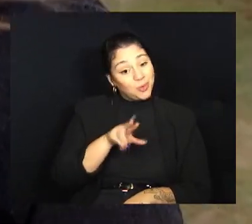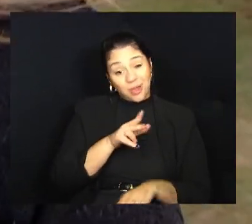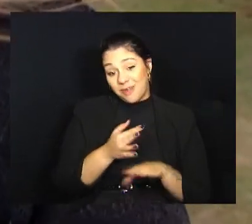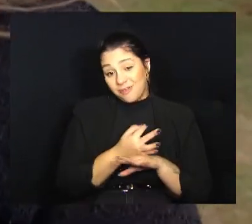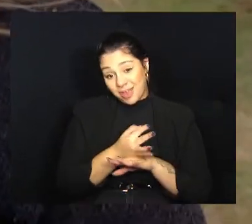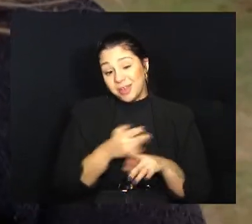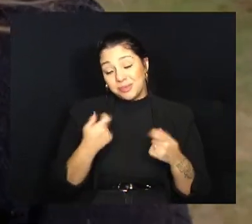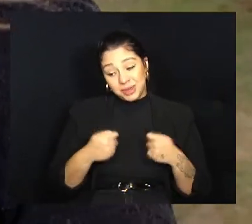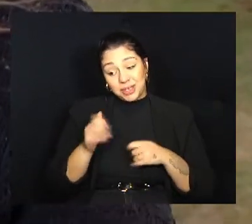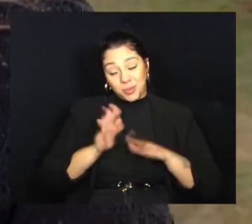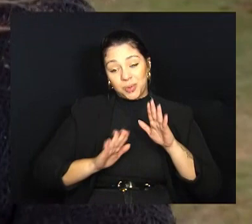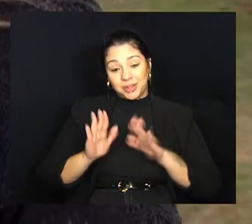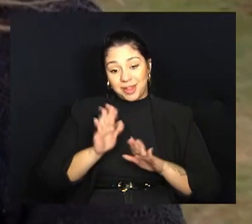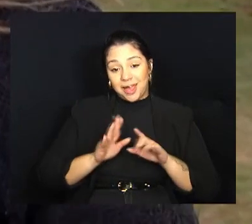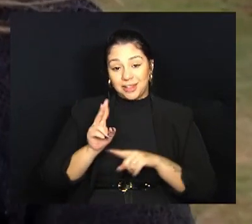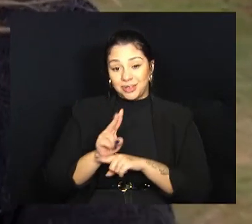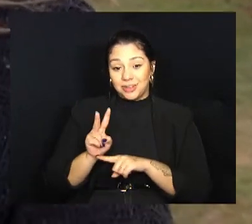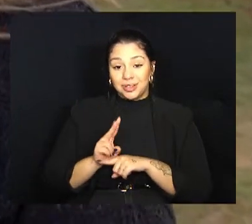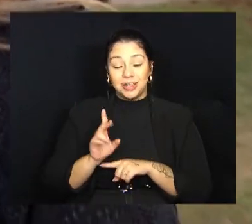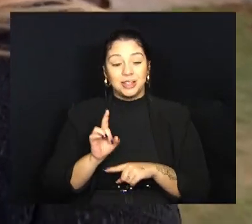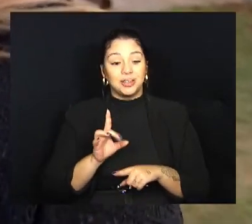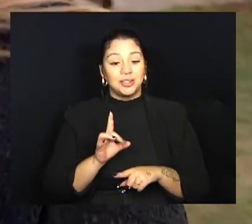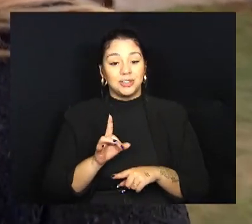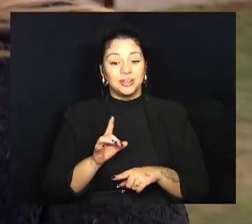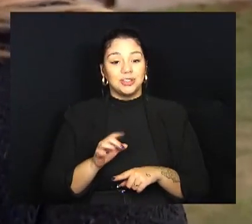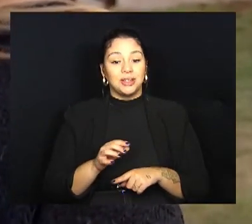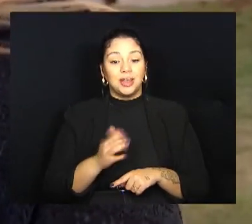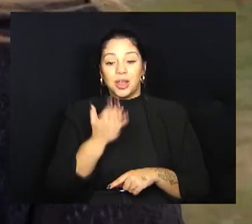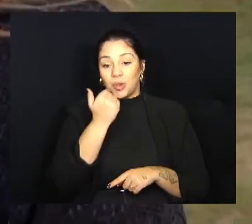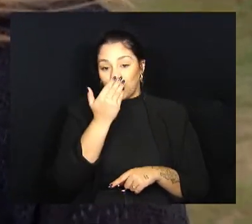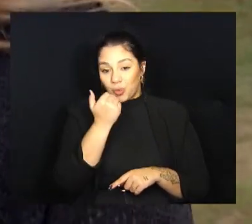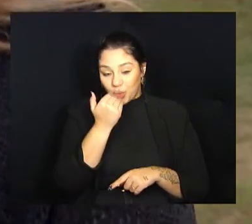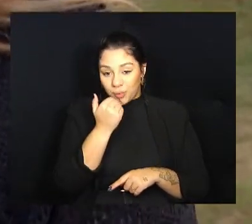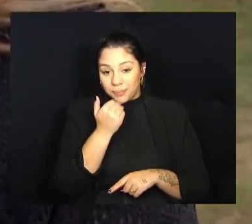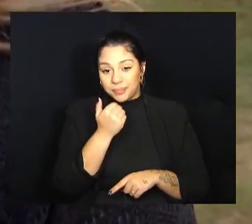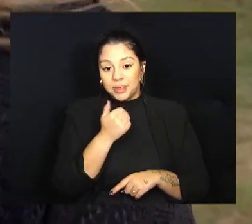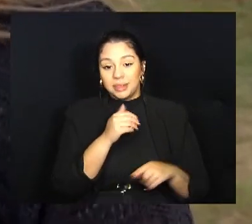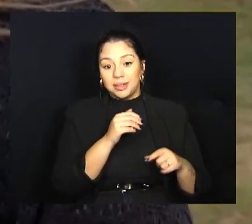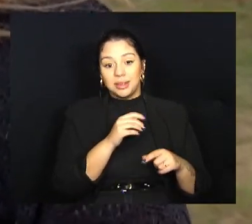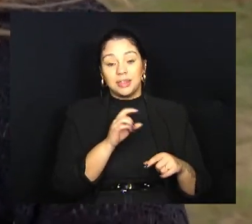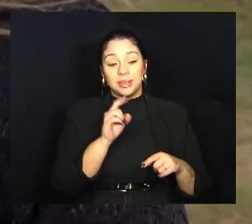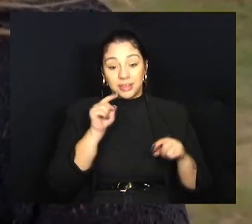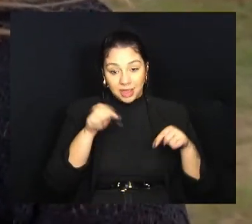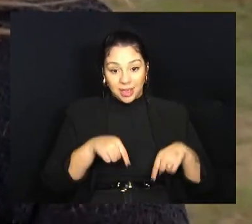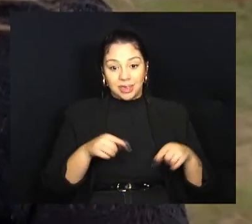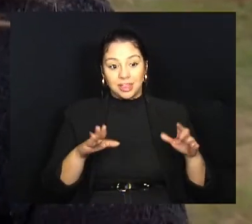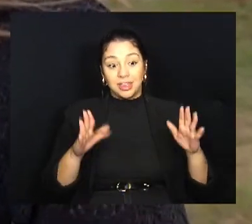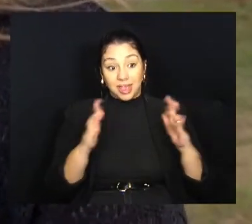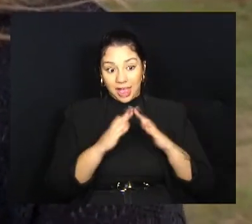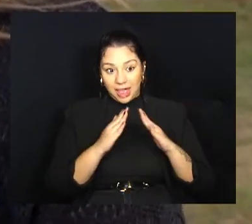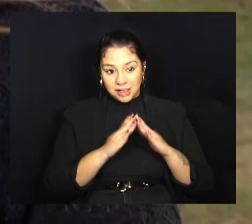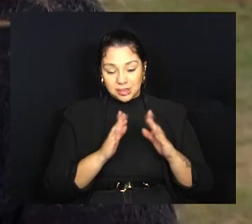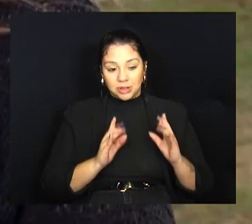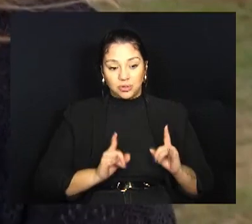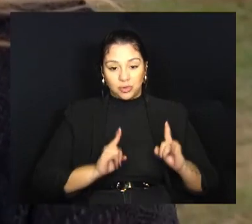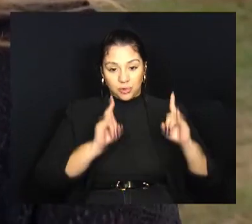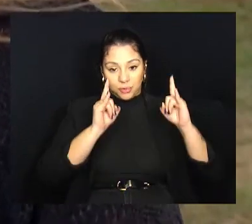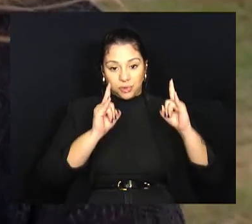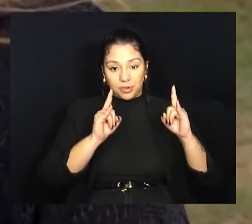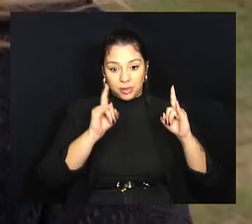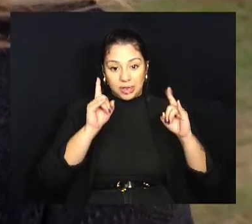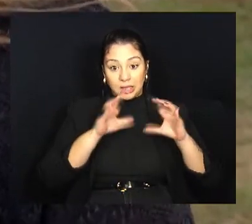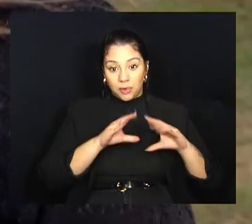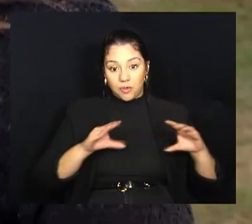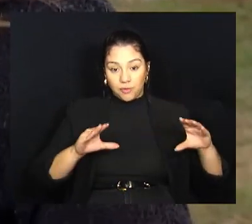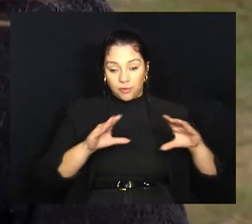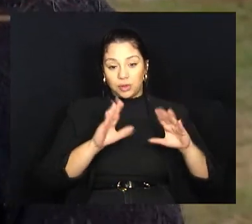A gente só precisa descer com eles, né? Trazer o lanchinho, deixar eles aqui, eles estão em casa e no nosso próprio conforto,